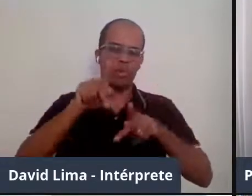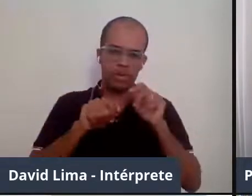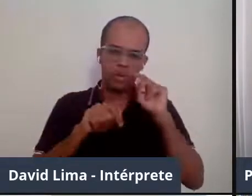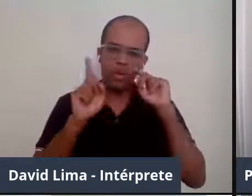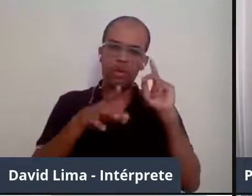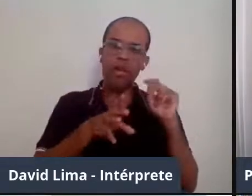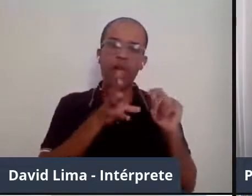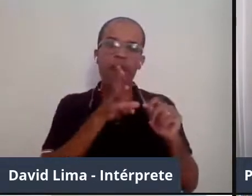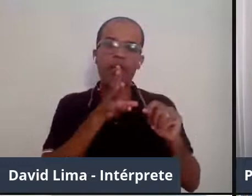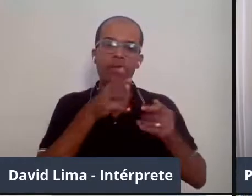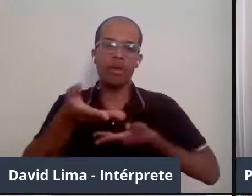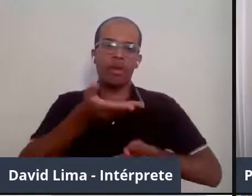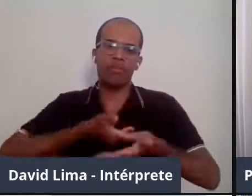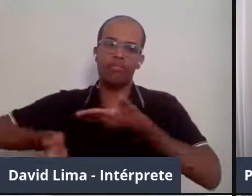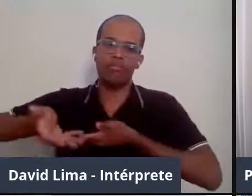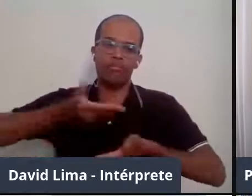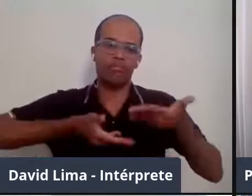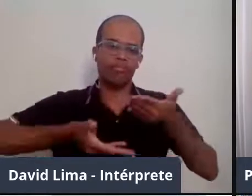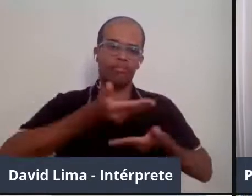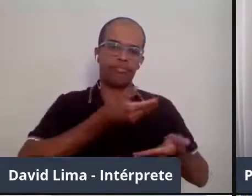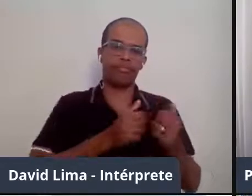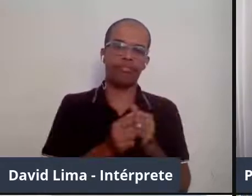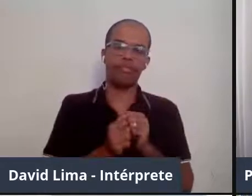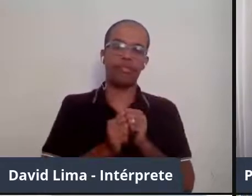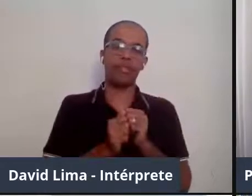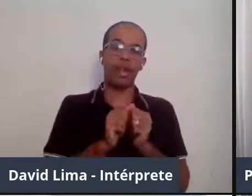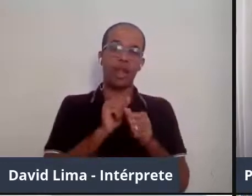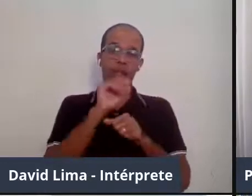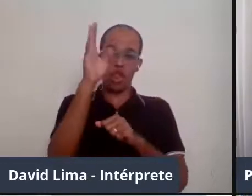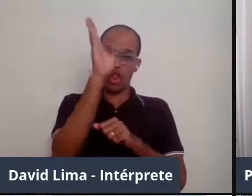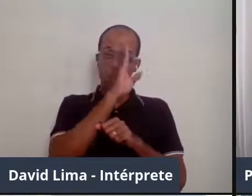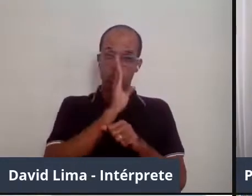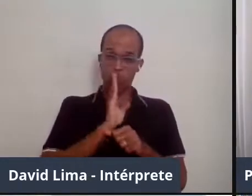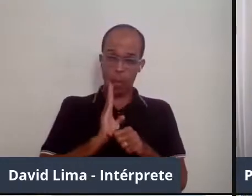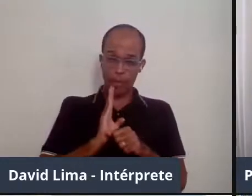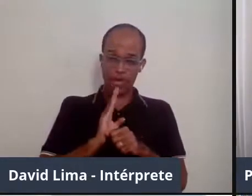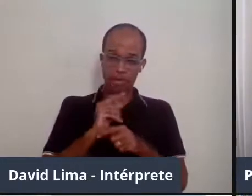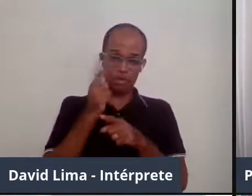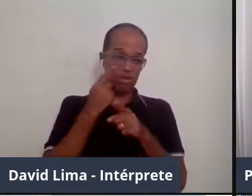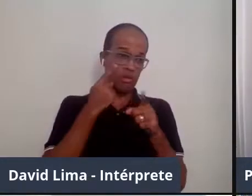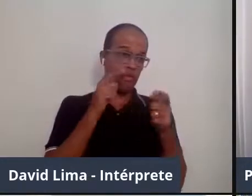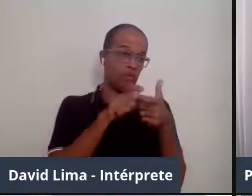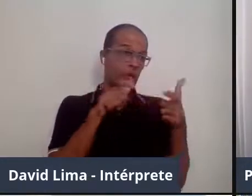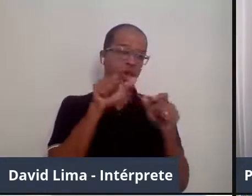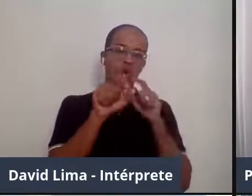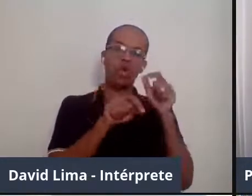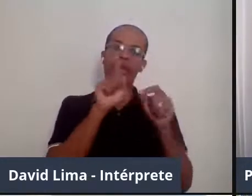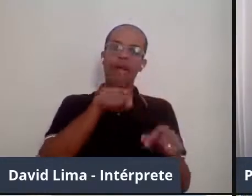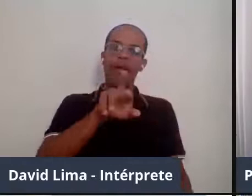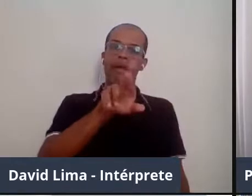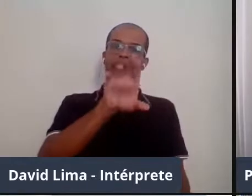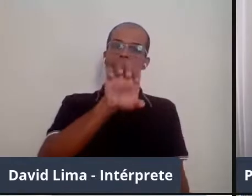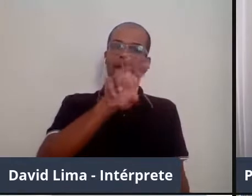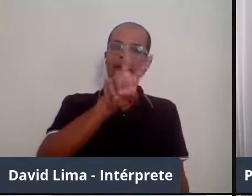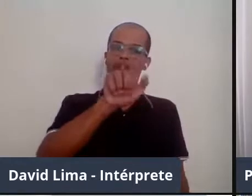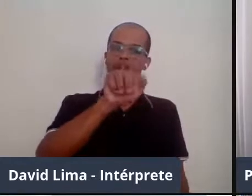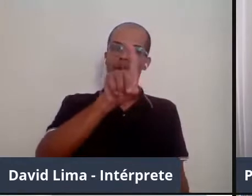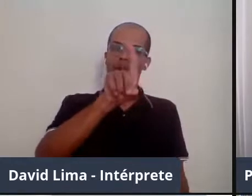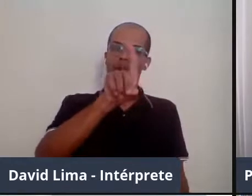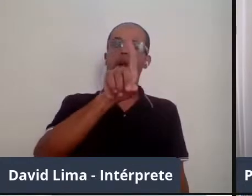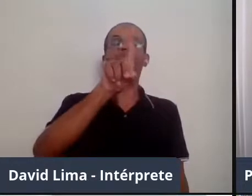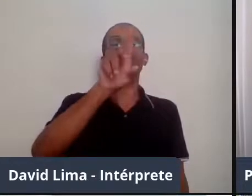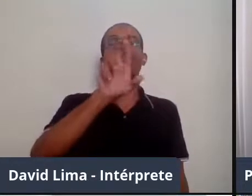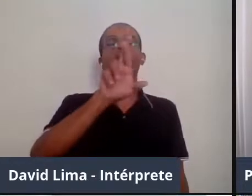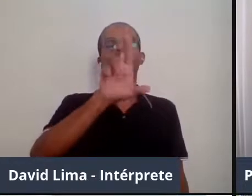conhecimento. No Brasil, o caso atual de maior repercussão tem sido o Revalida, que aqui vocês vão falar, estou